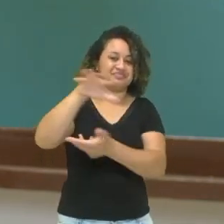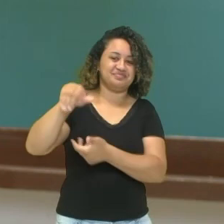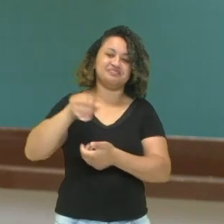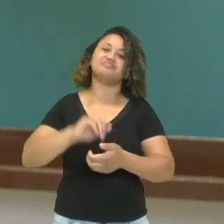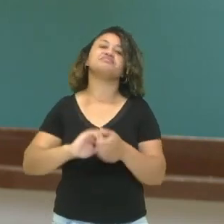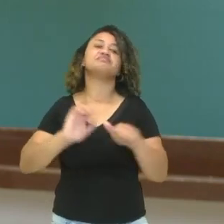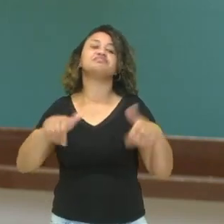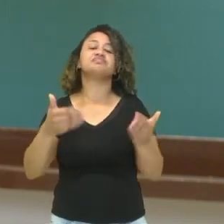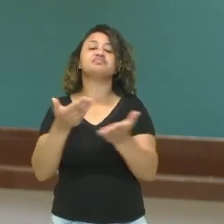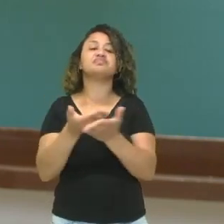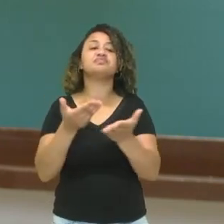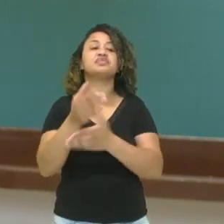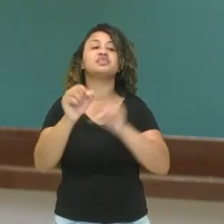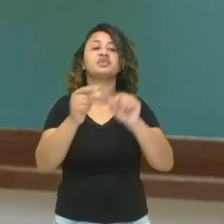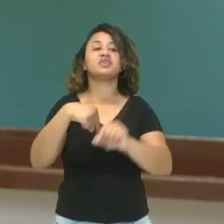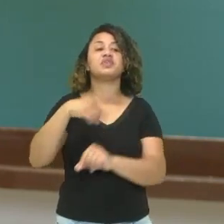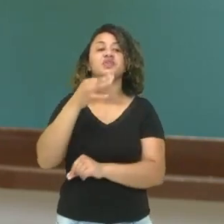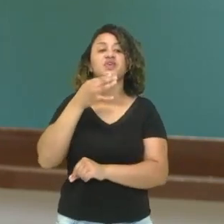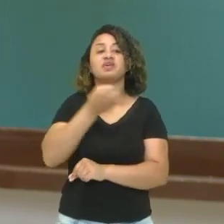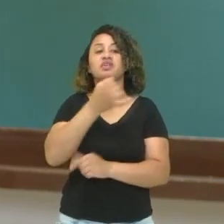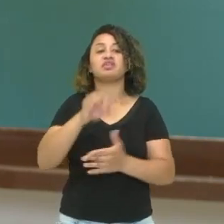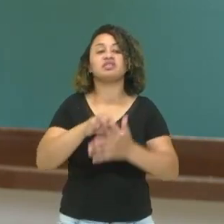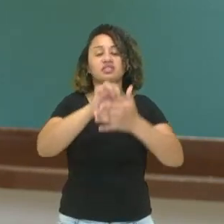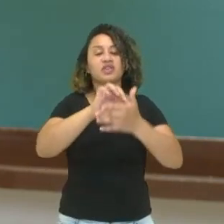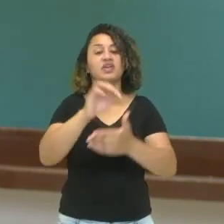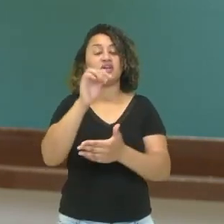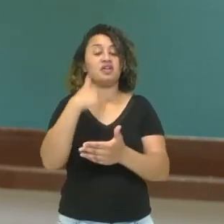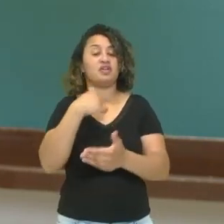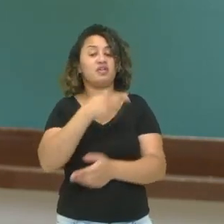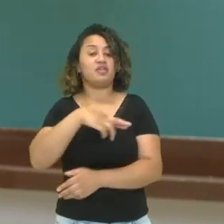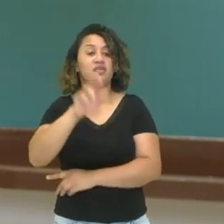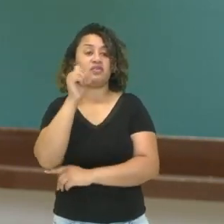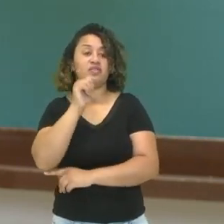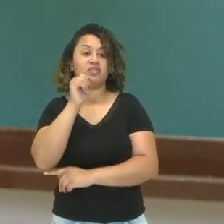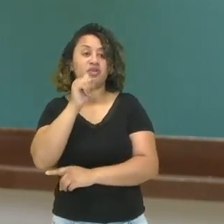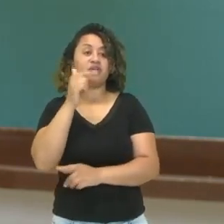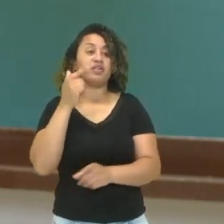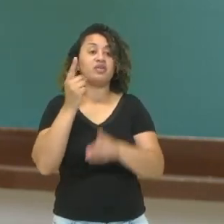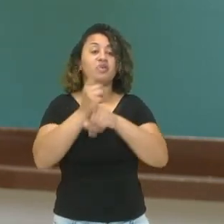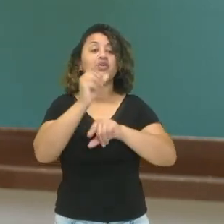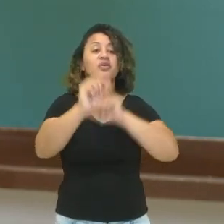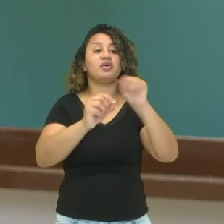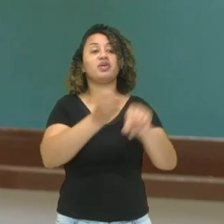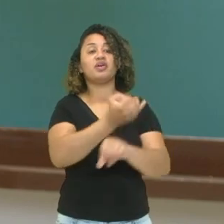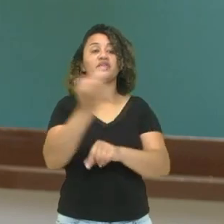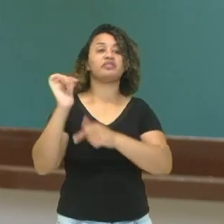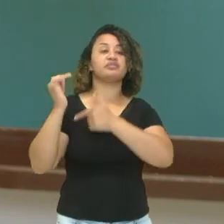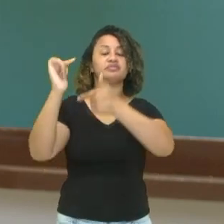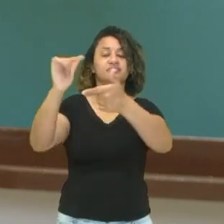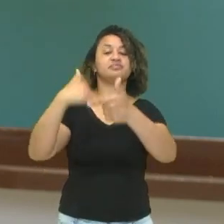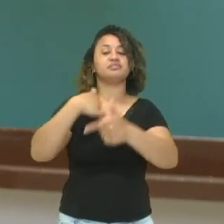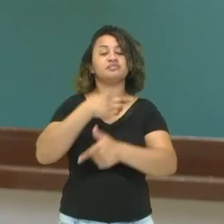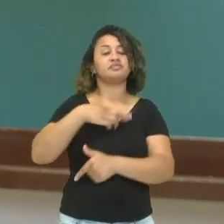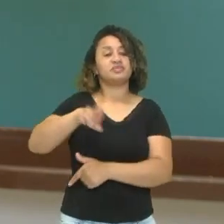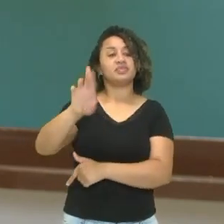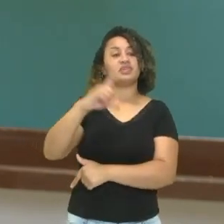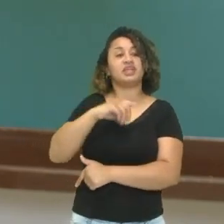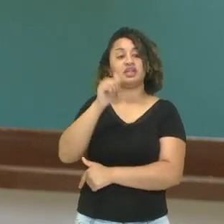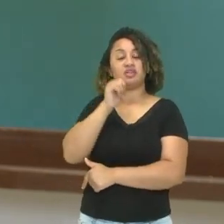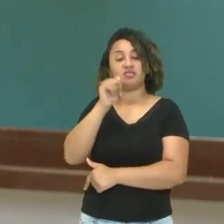nesta aula conhecemos algumas lideranças religiosas femininas, descobrimos que algumas tradições religiosas possuem mulher como